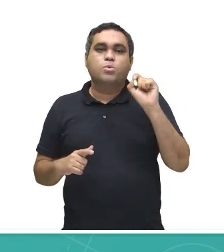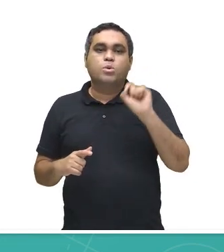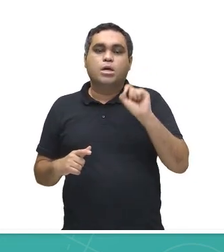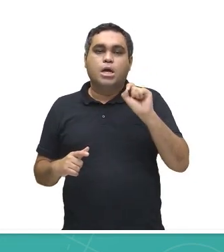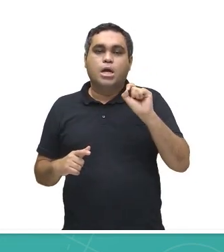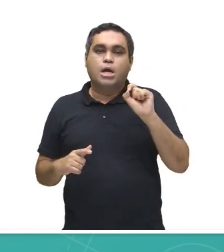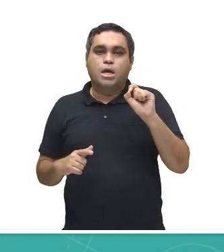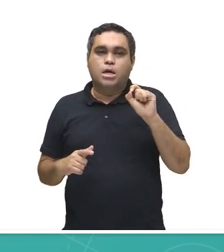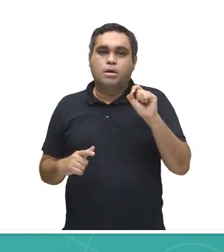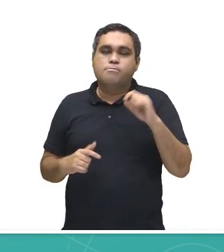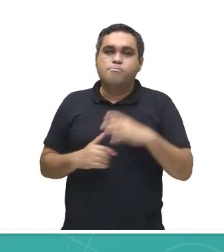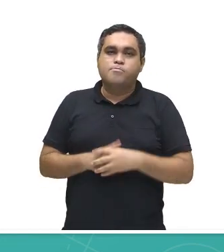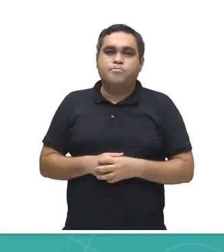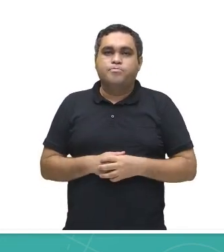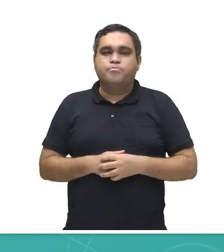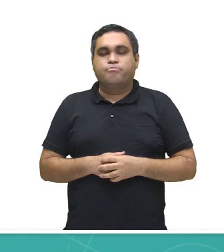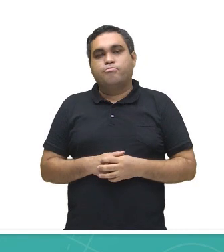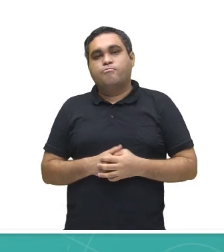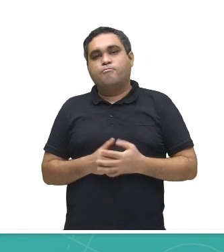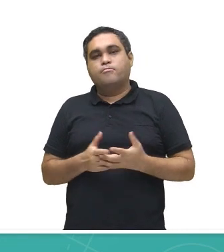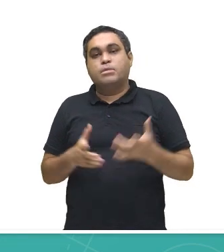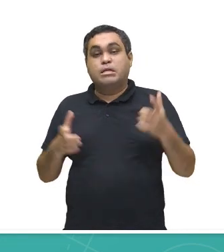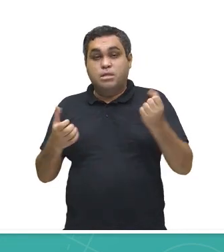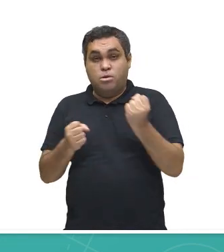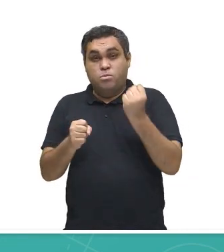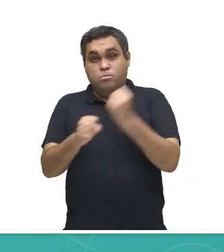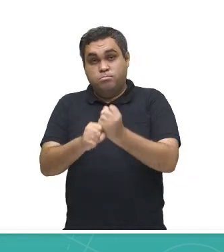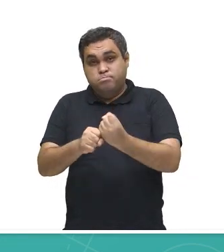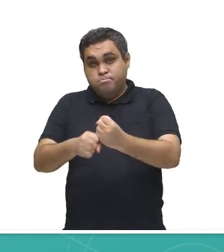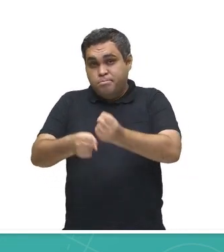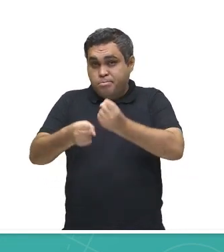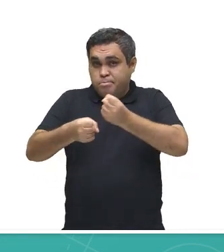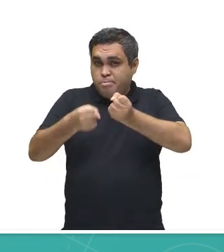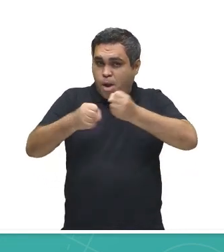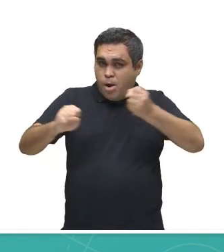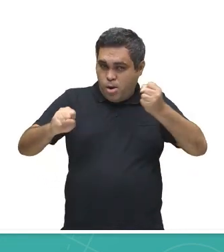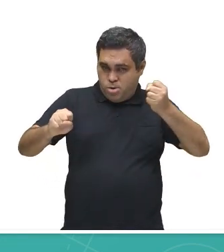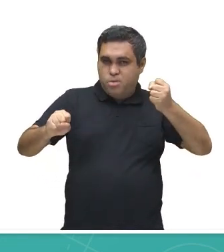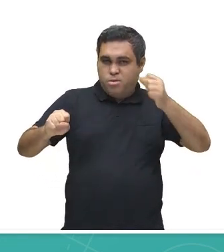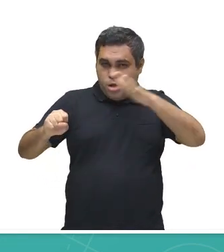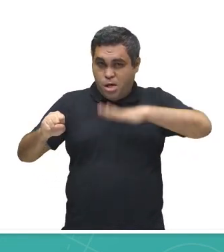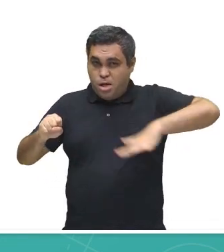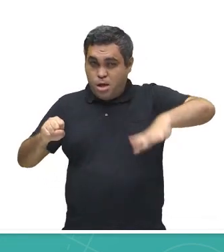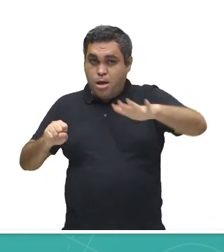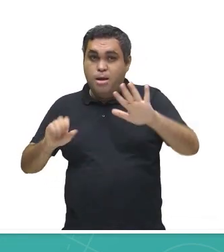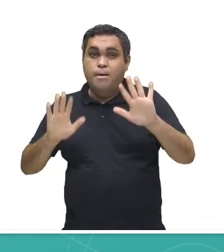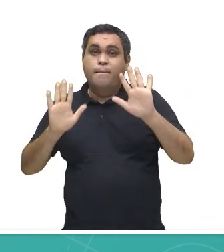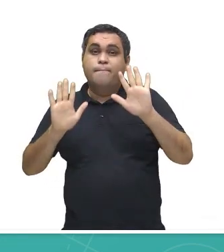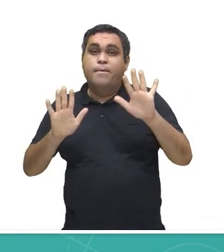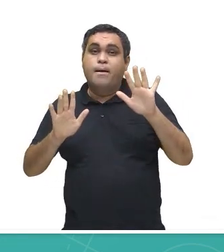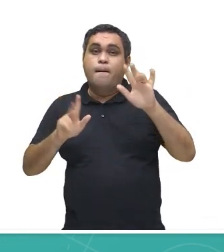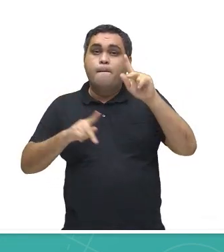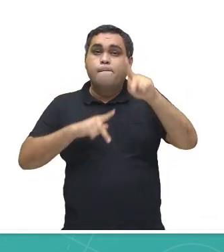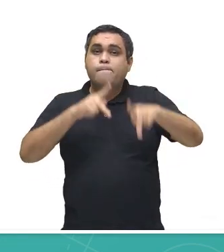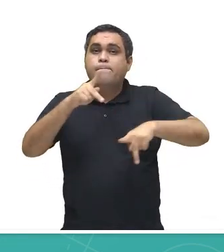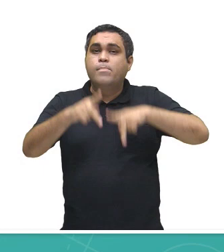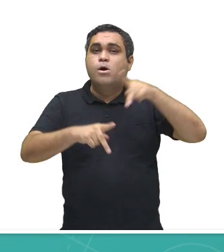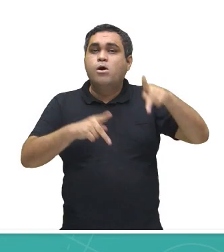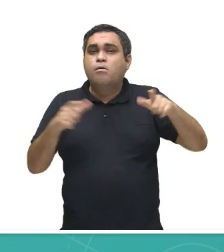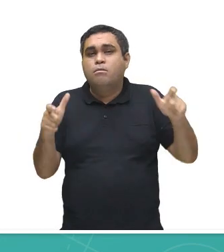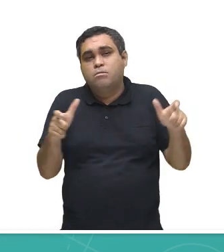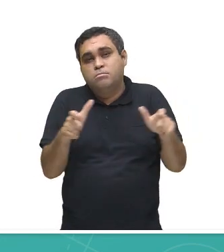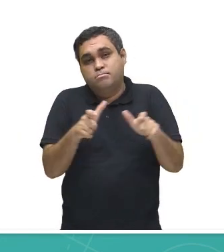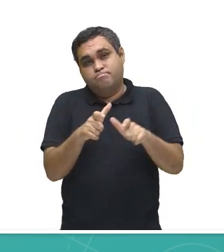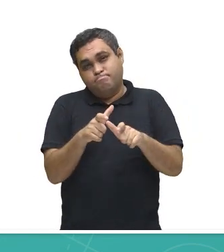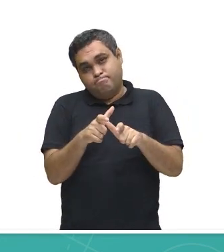demográfica. O que significa isso? Nós temos uma extensão muito grande de terras, porém a quantidade de pessoas ela é baixa,